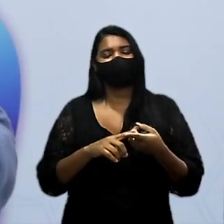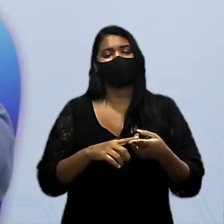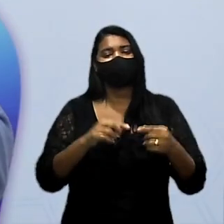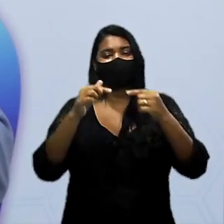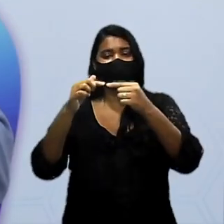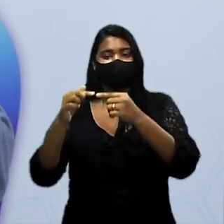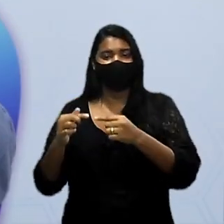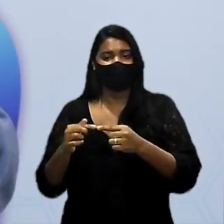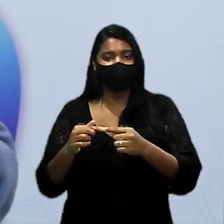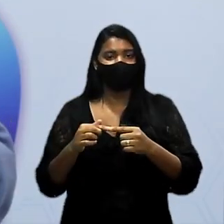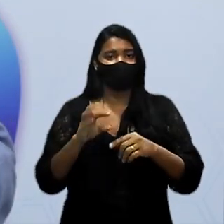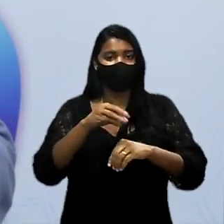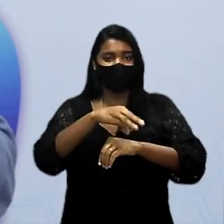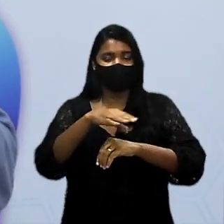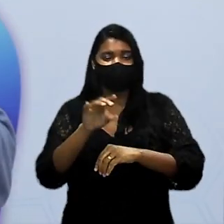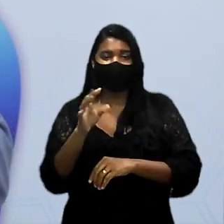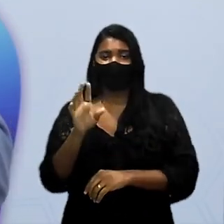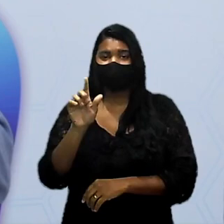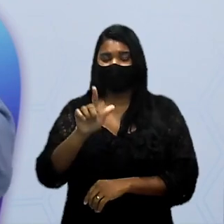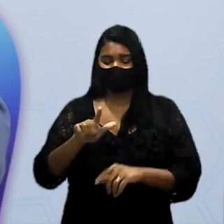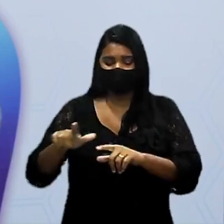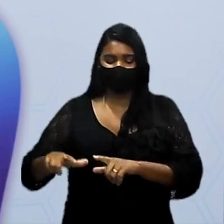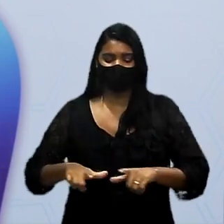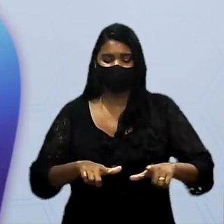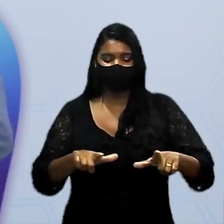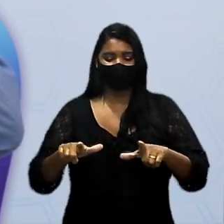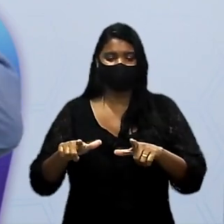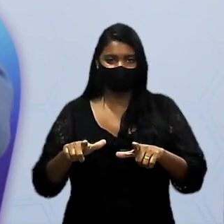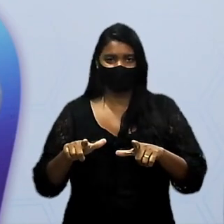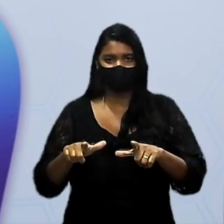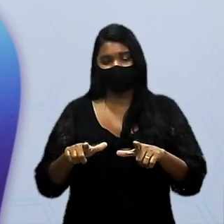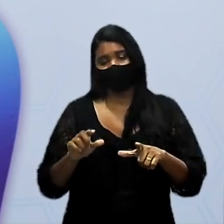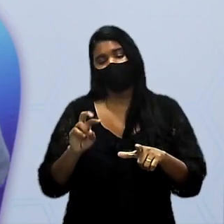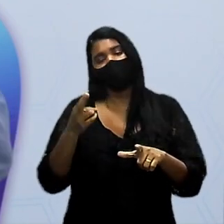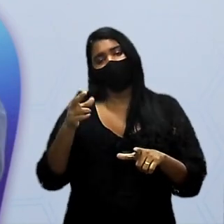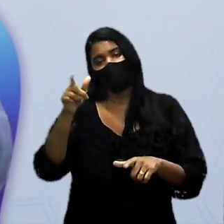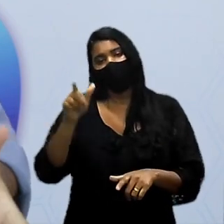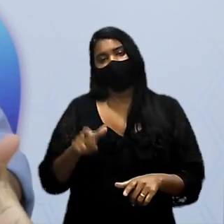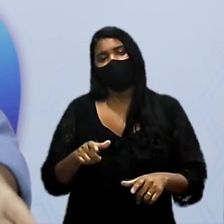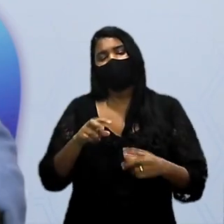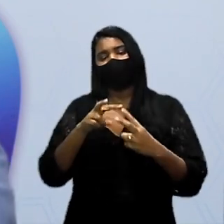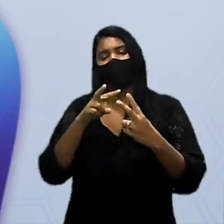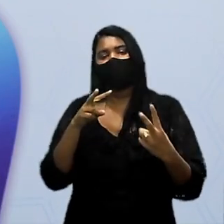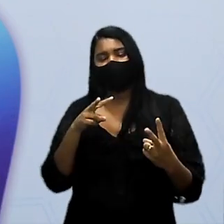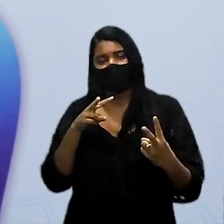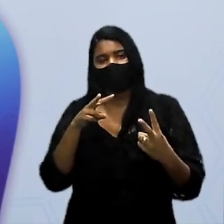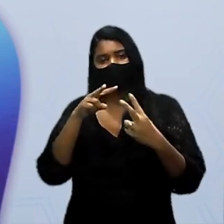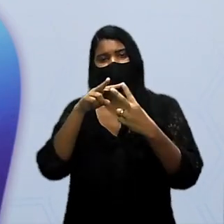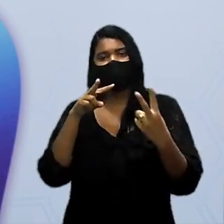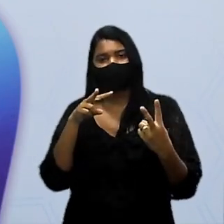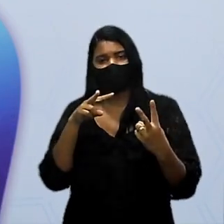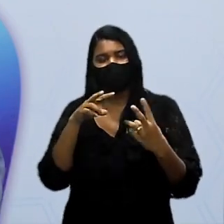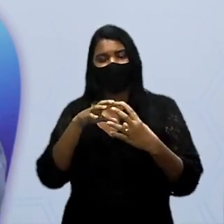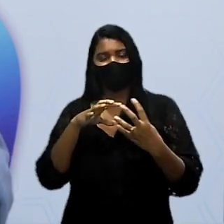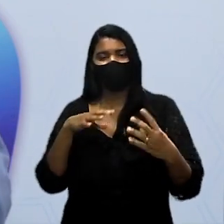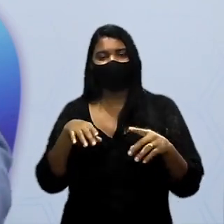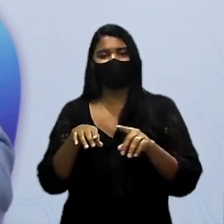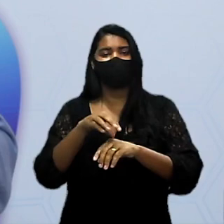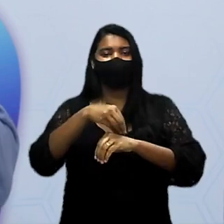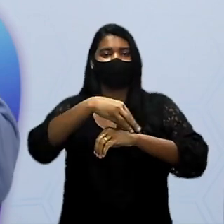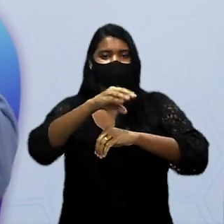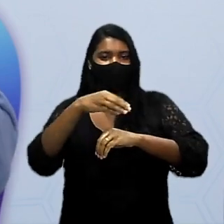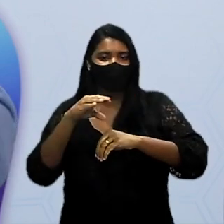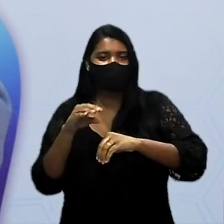relacionar não só, claro, no ambiente físico, no ambiente pessoal, mas também no ambiente virtual,